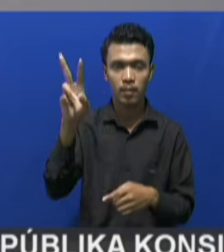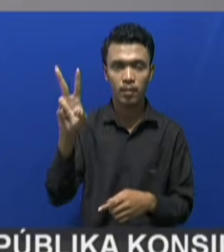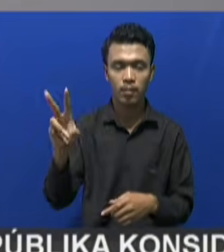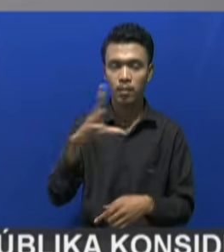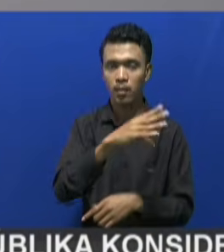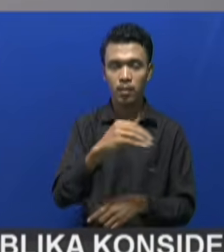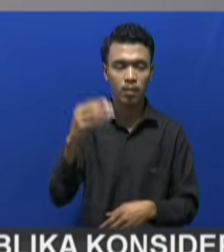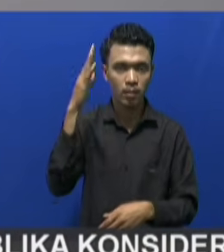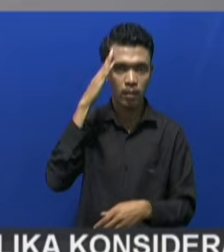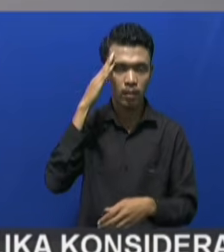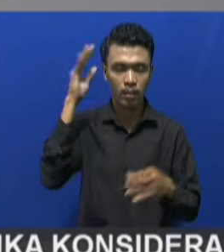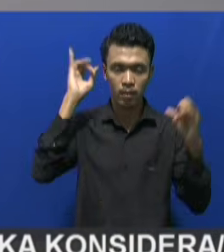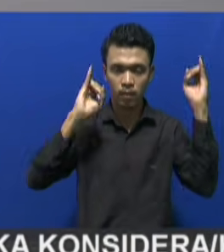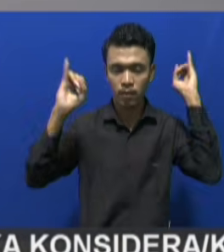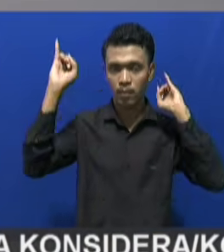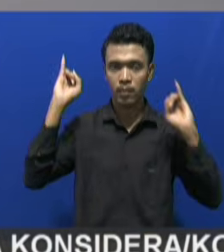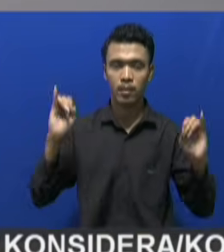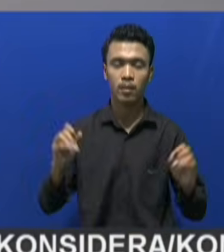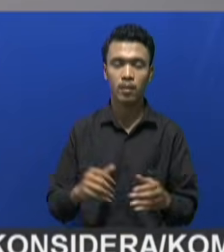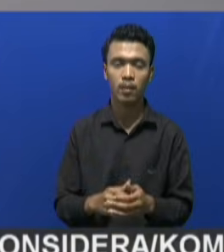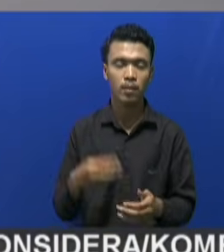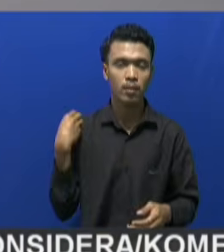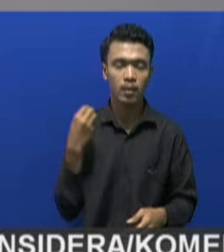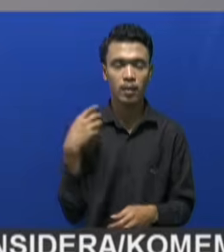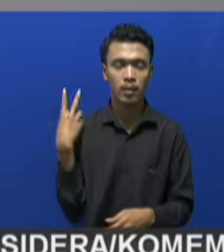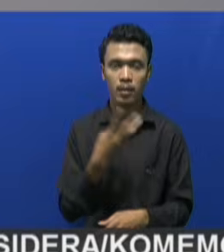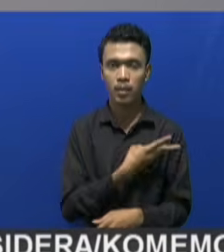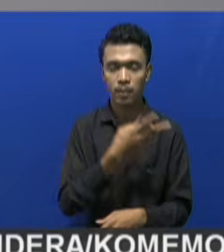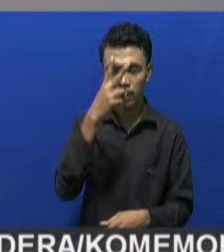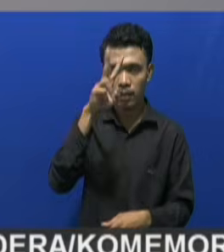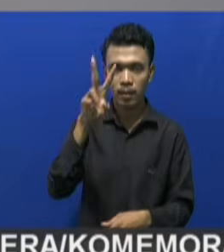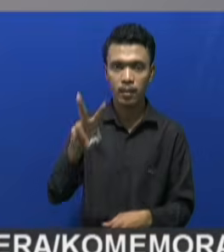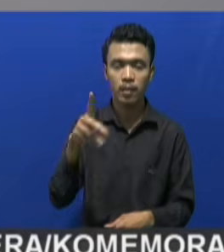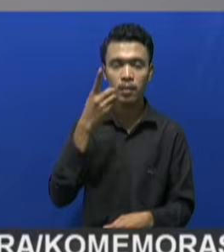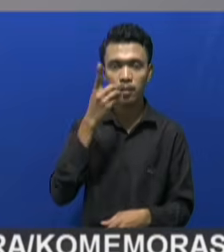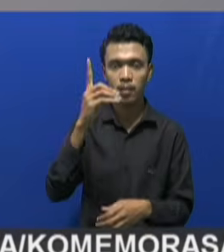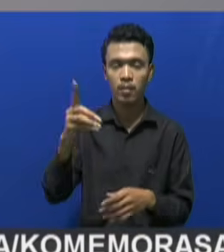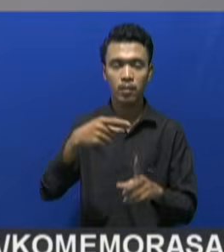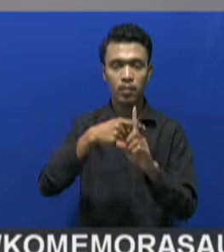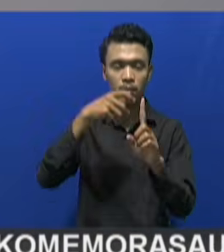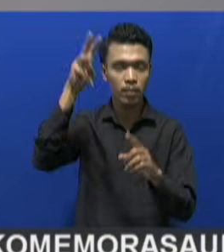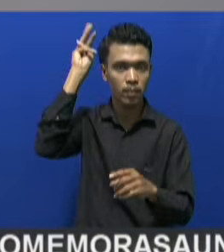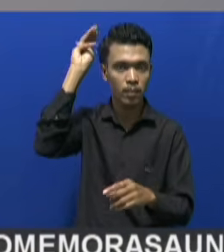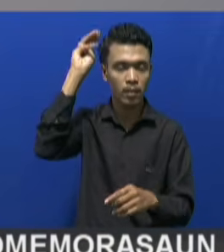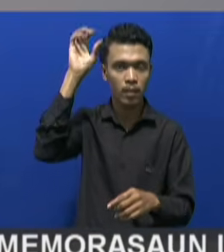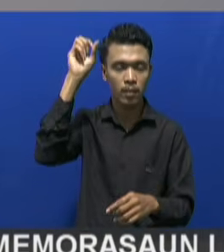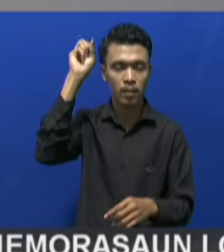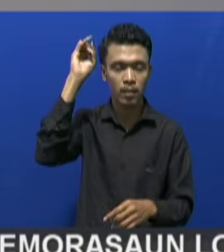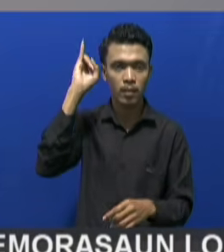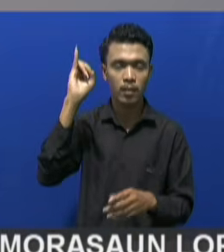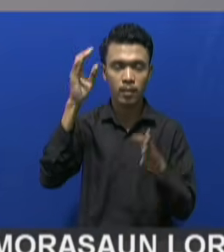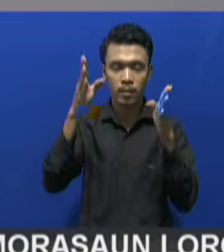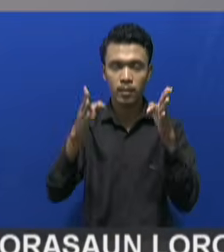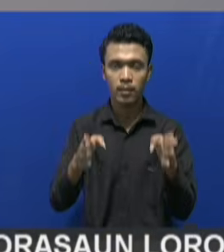No atuatina informação, Cleang, tu é mãe, e te acompanha Ramuto, declaração, russi ministra MSSI, Verônica